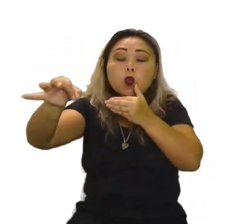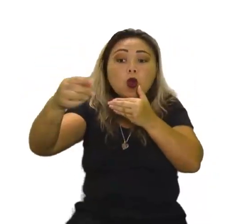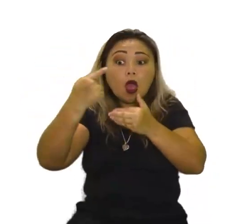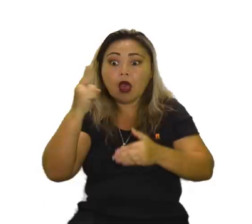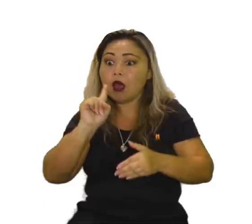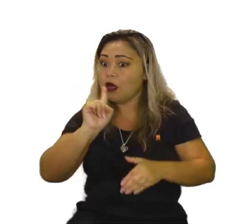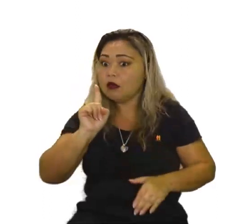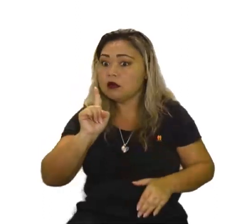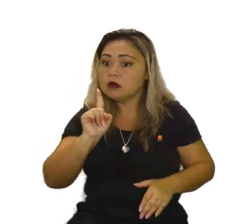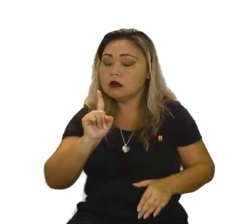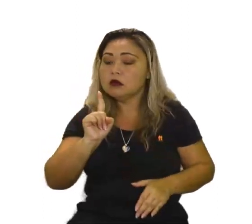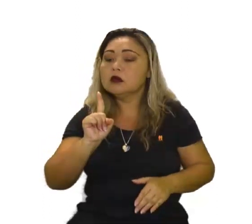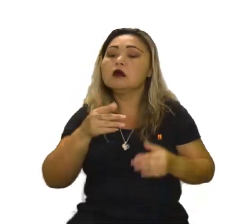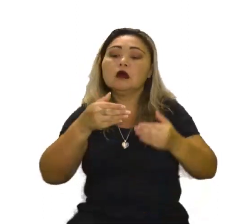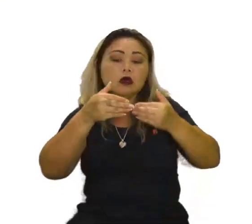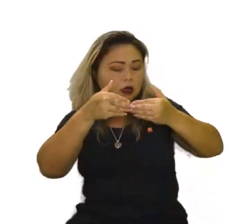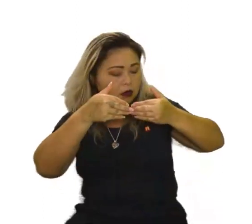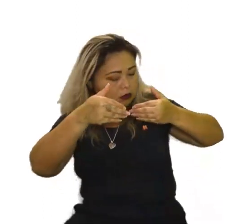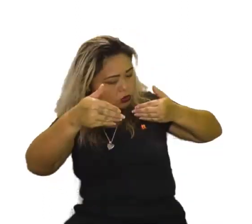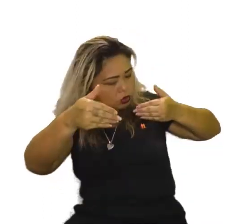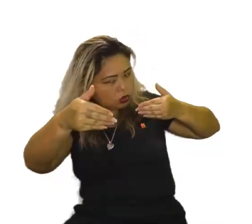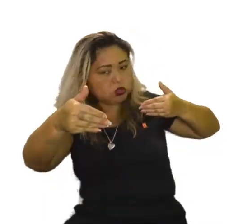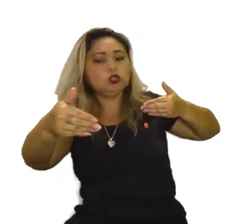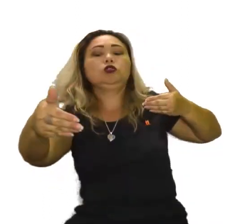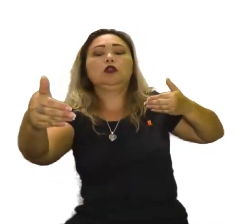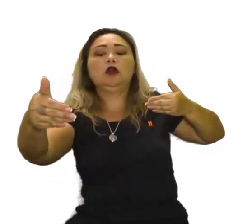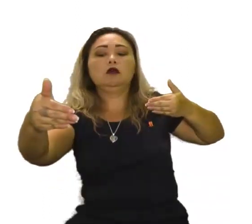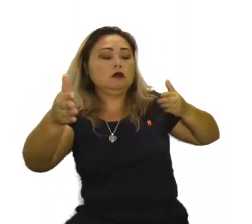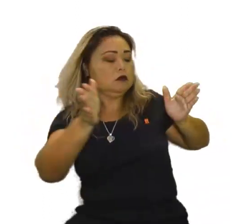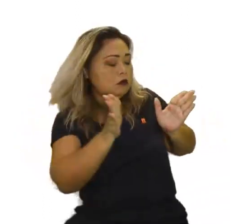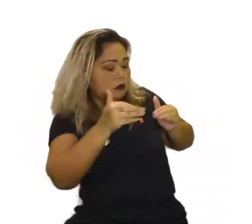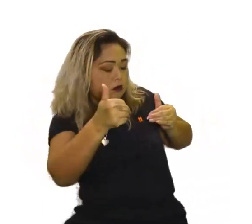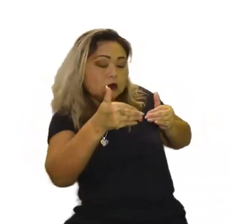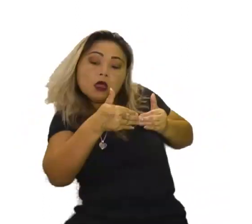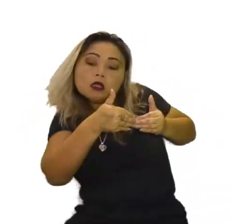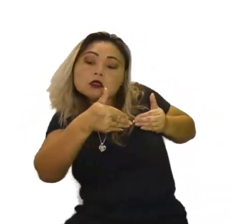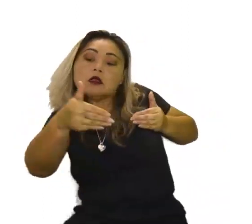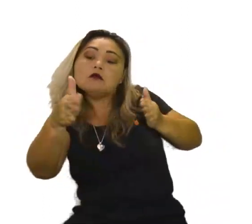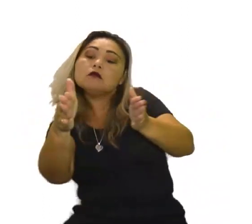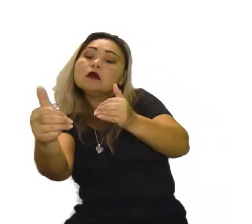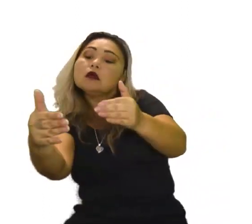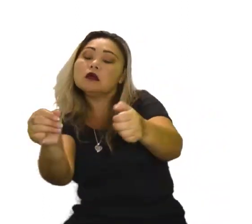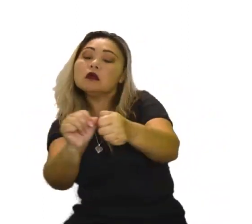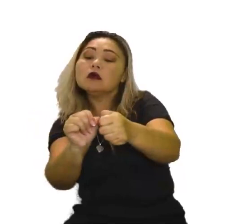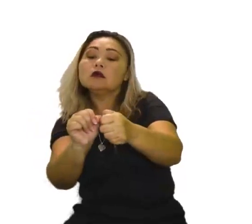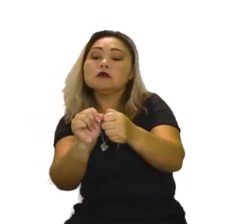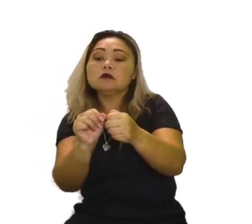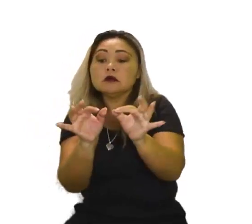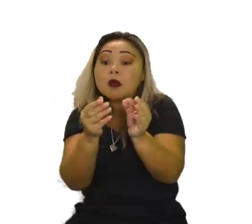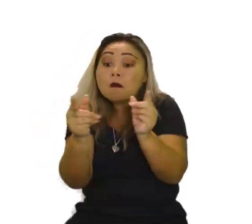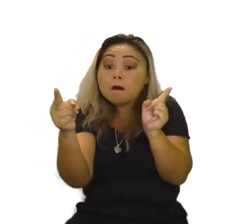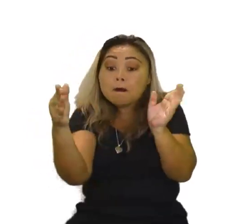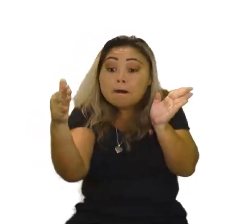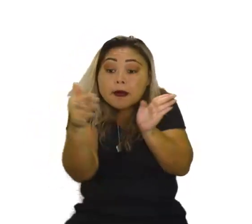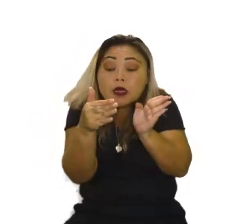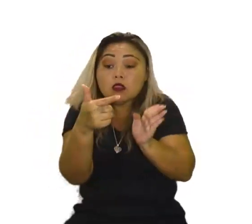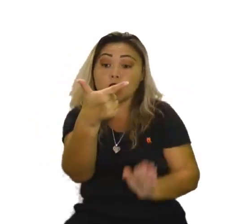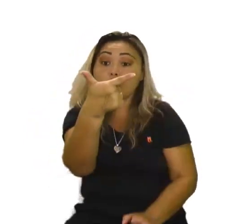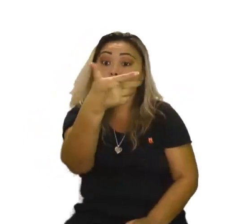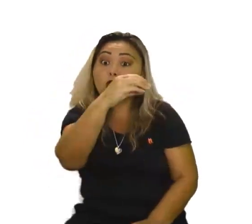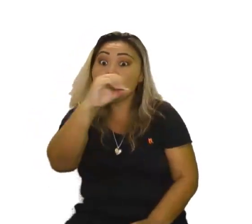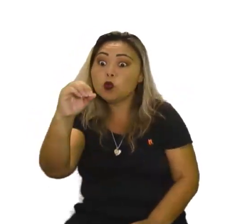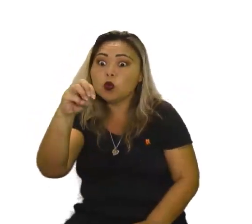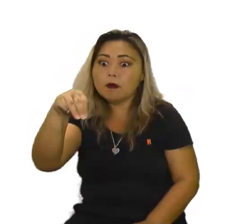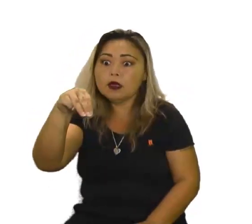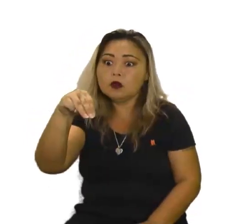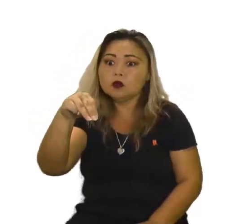vendo não, tá? Tem uma distância para você montar seu apiário. Então tem que ser menor que 200 metros. Nós